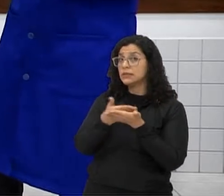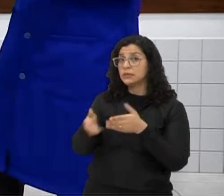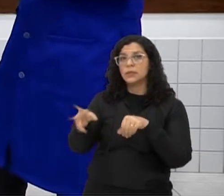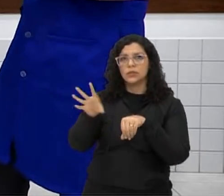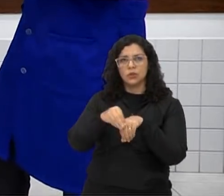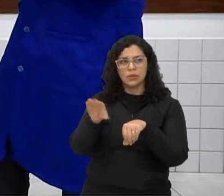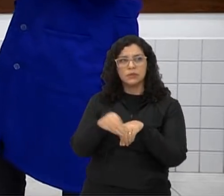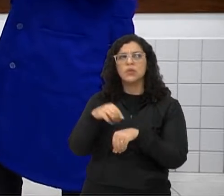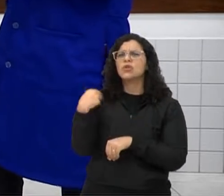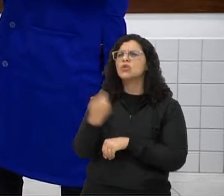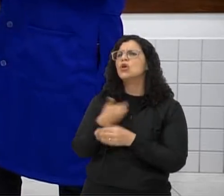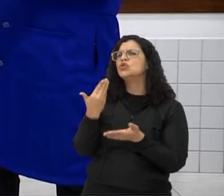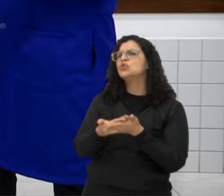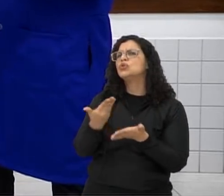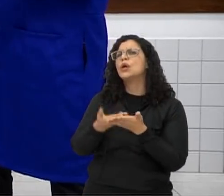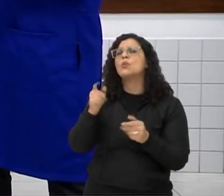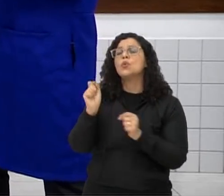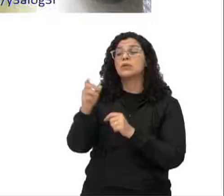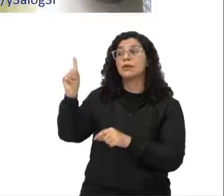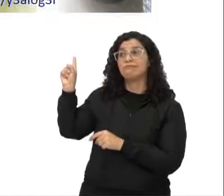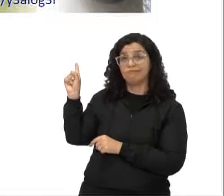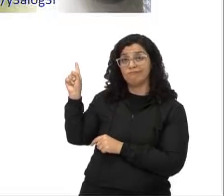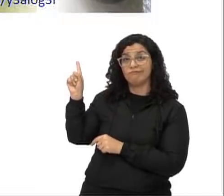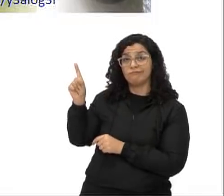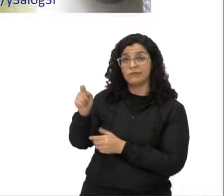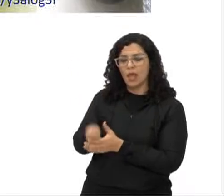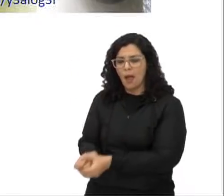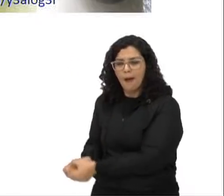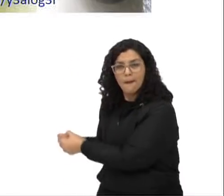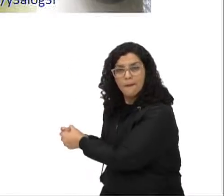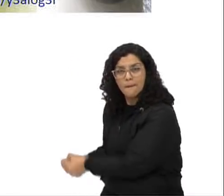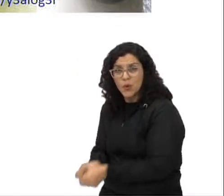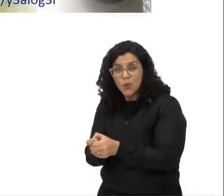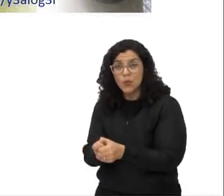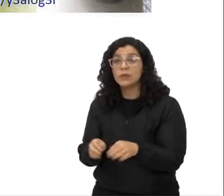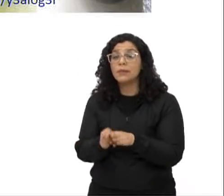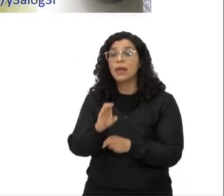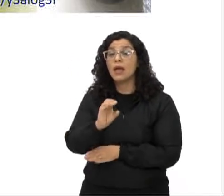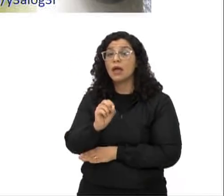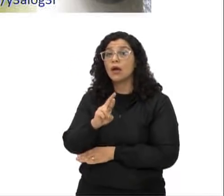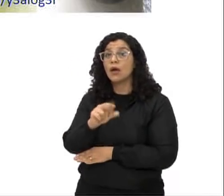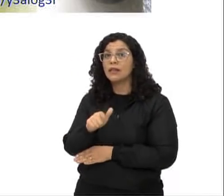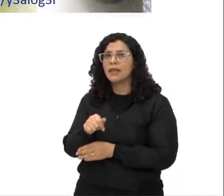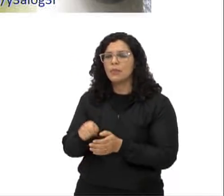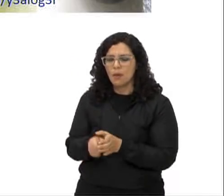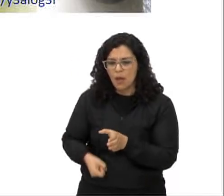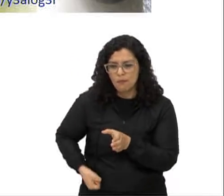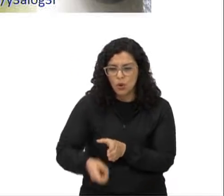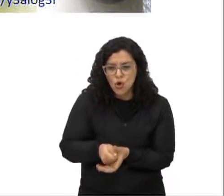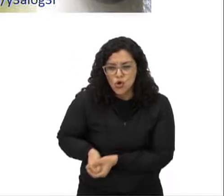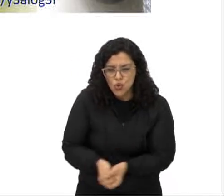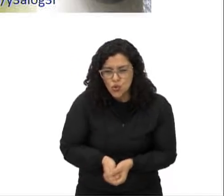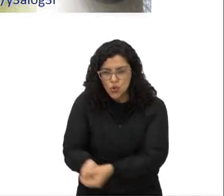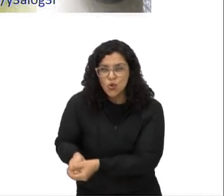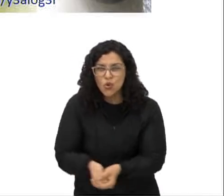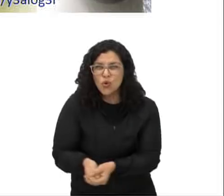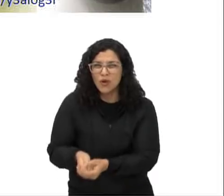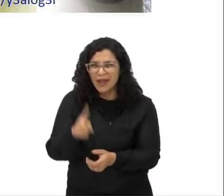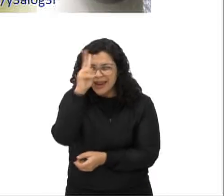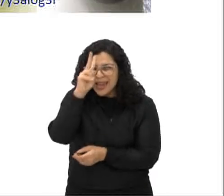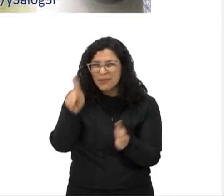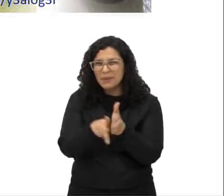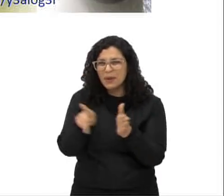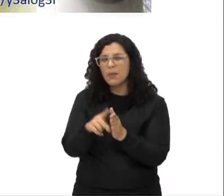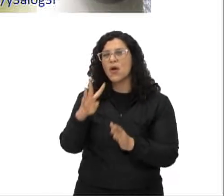do Conhecimento, a gente falou do golfe e do curling, dois esportes escoceses, né? A gente conheceu